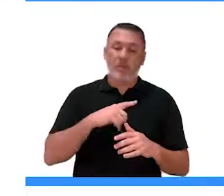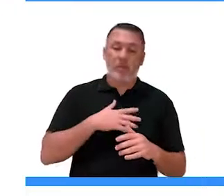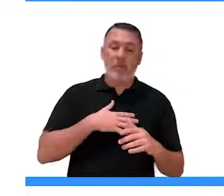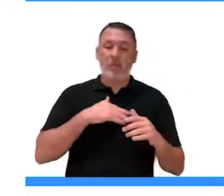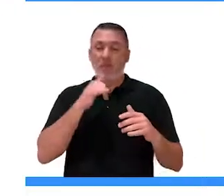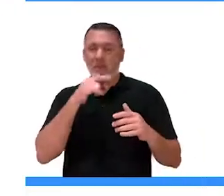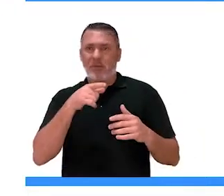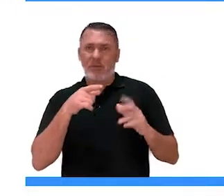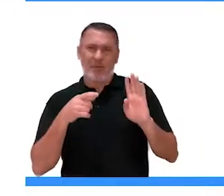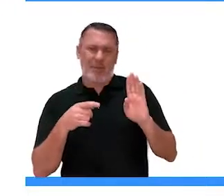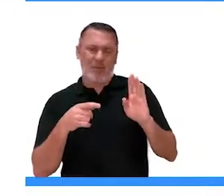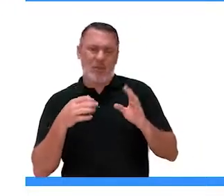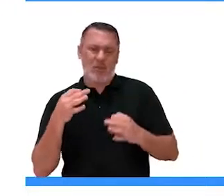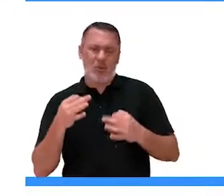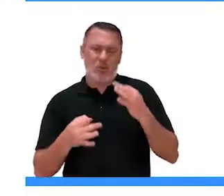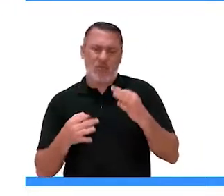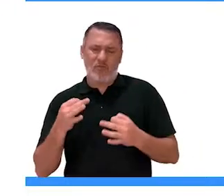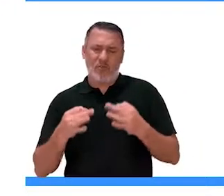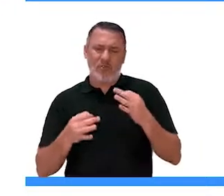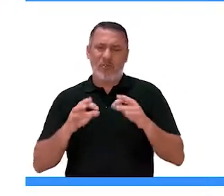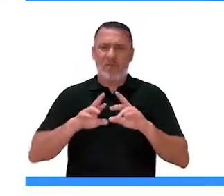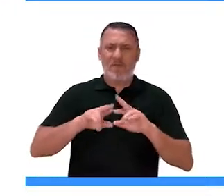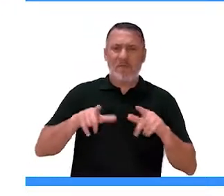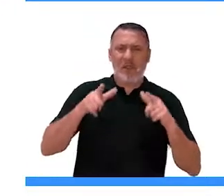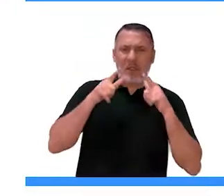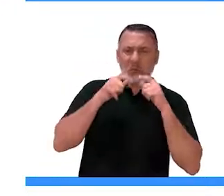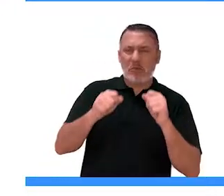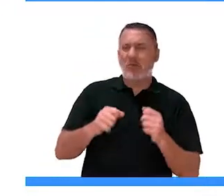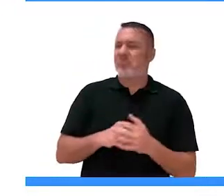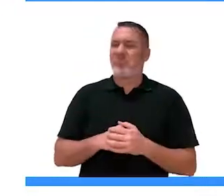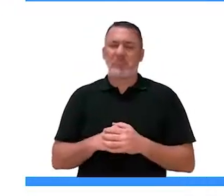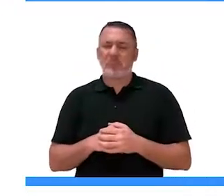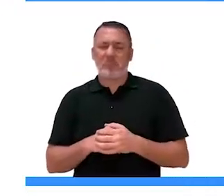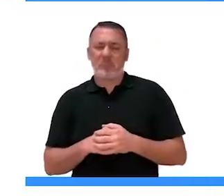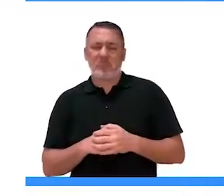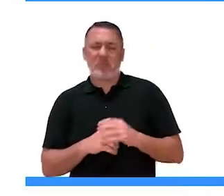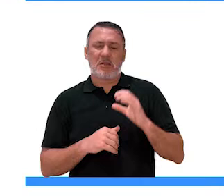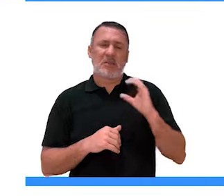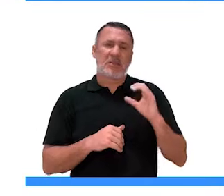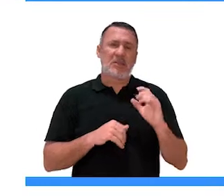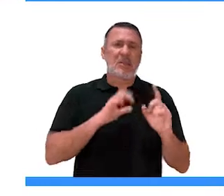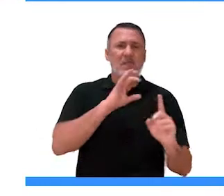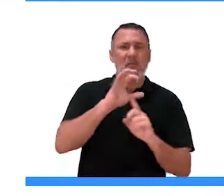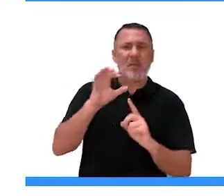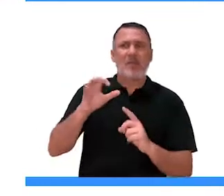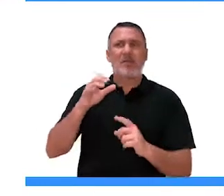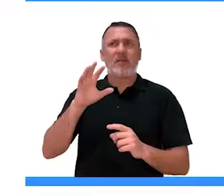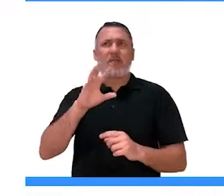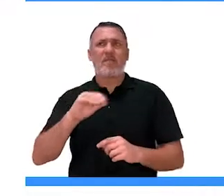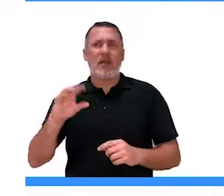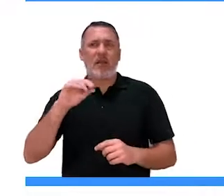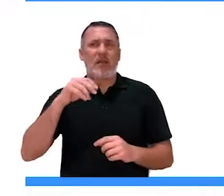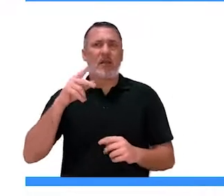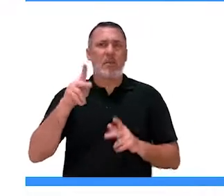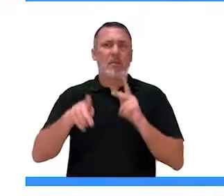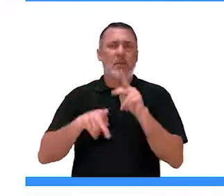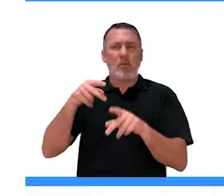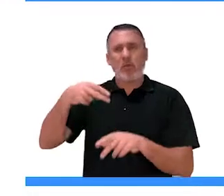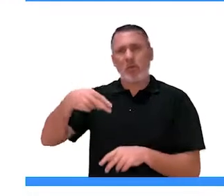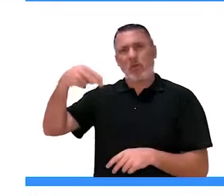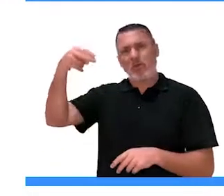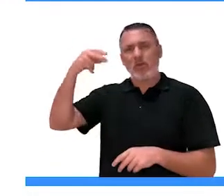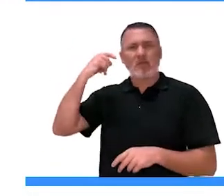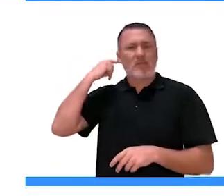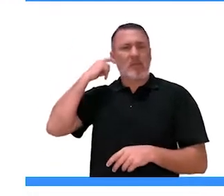da variedade linguística, não está justificando, está só apresentando. A C, influência da fala do nordestino, não